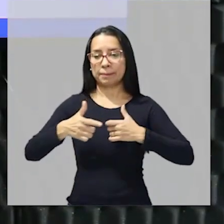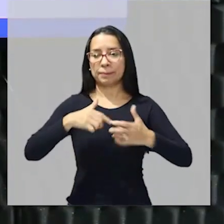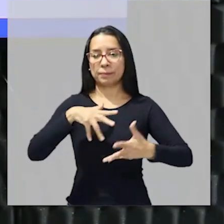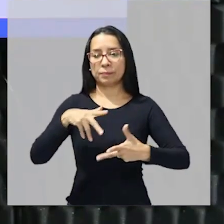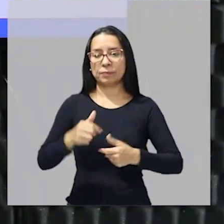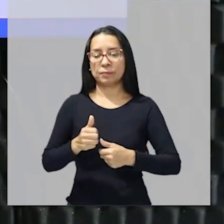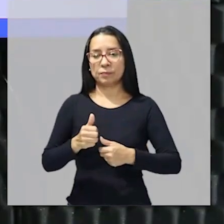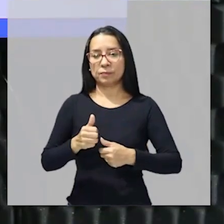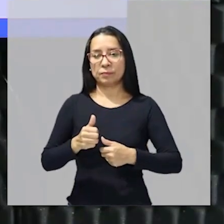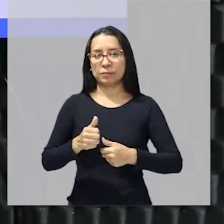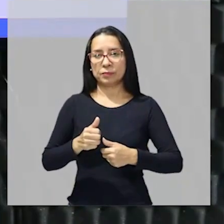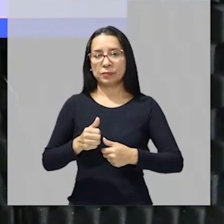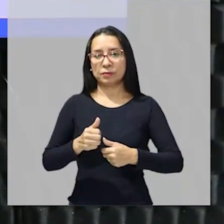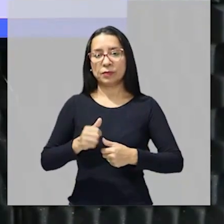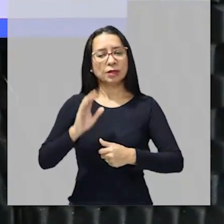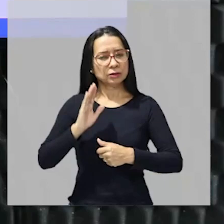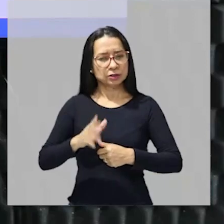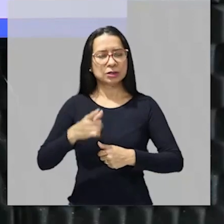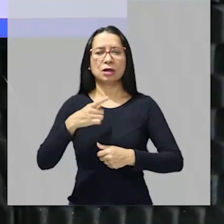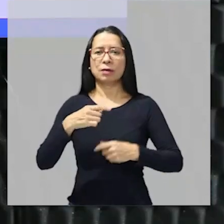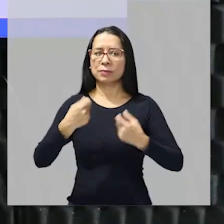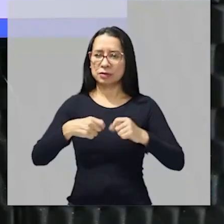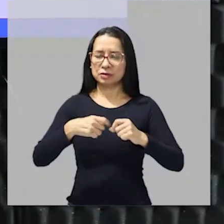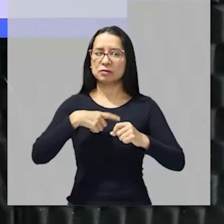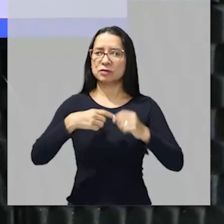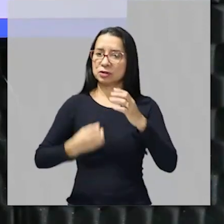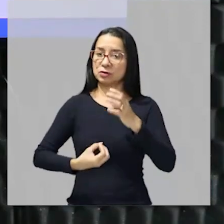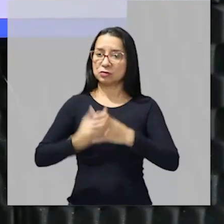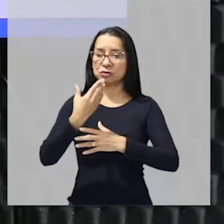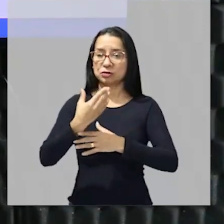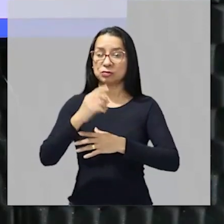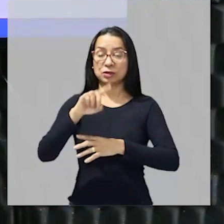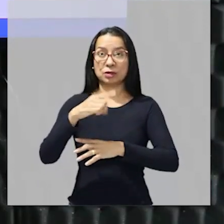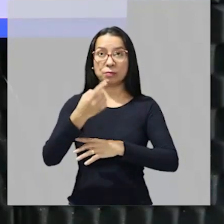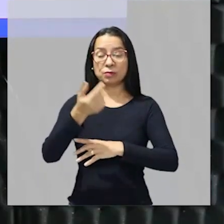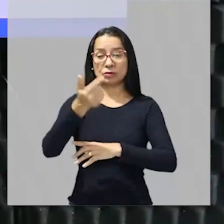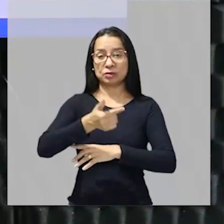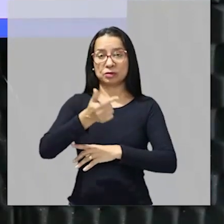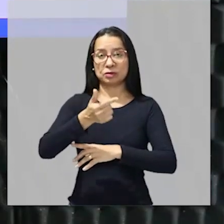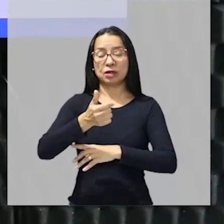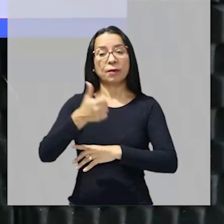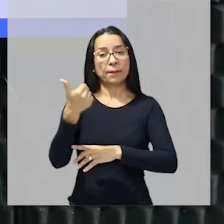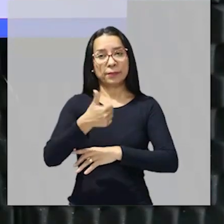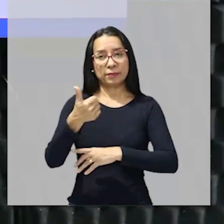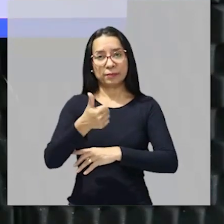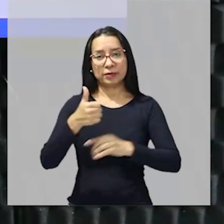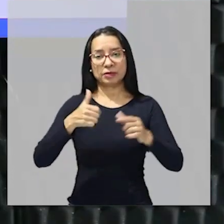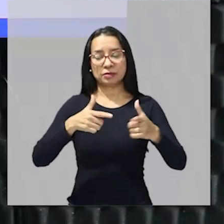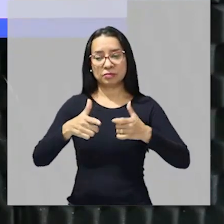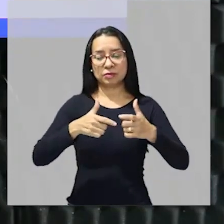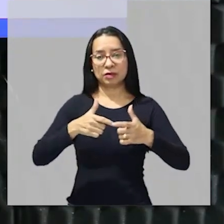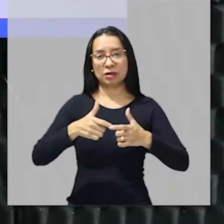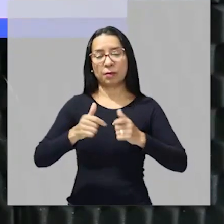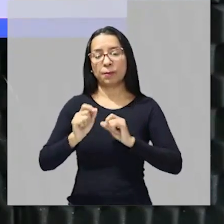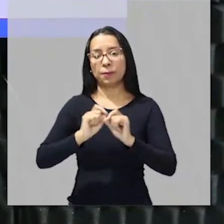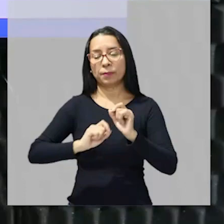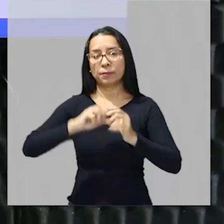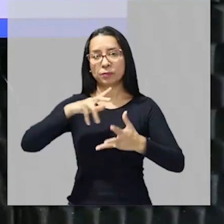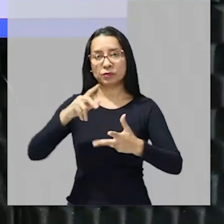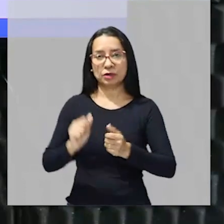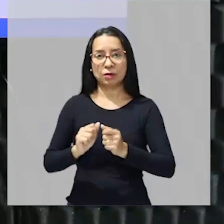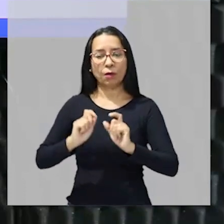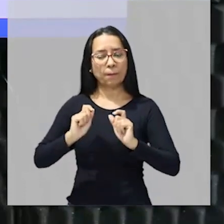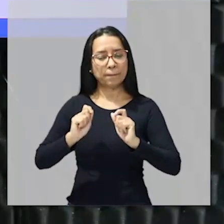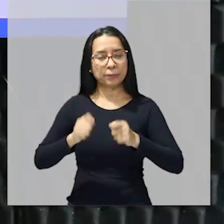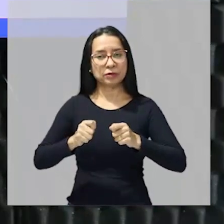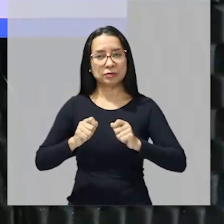surgido no pós-Primeira Guerra Mundial. Alguns analistas chegam a falar isso. E que possivelmente